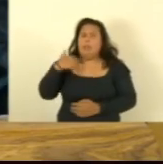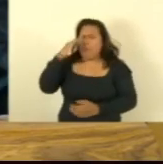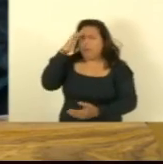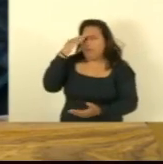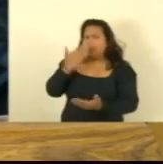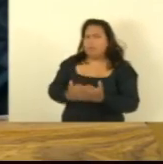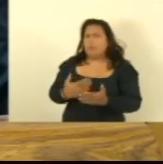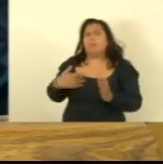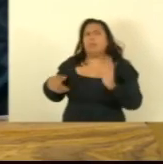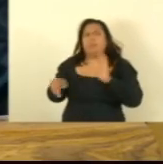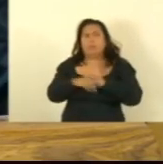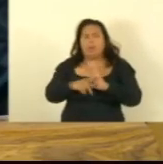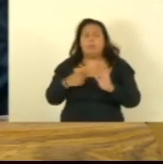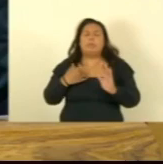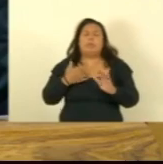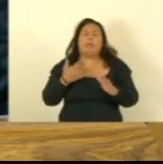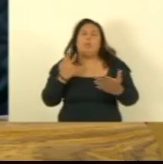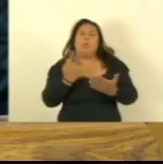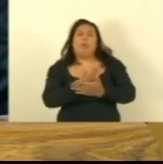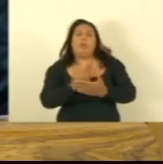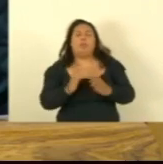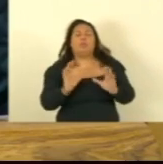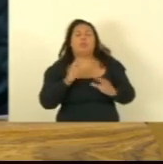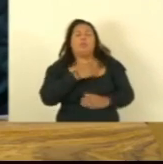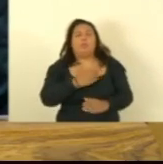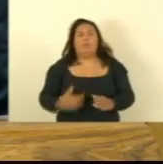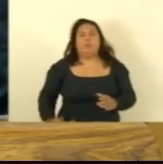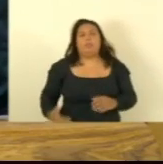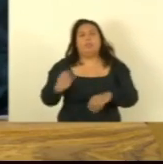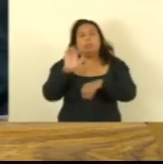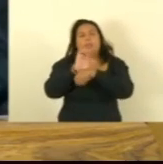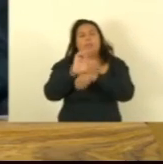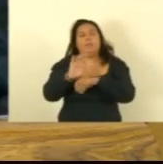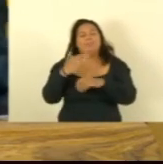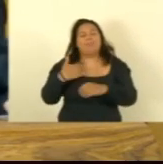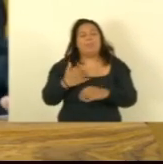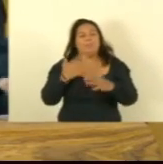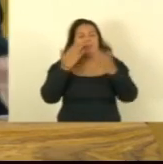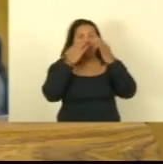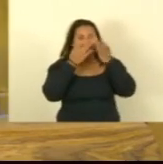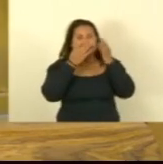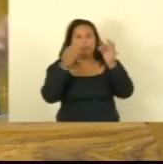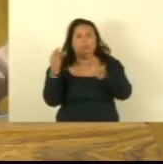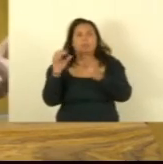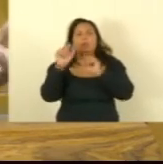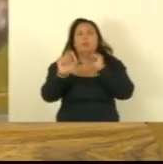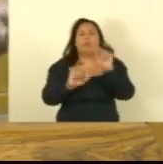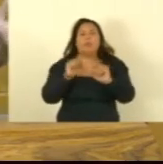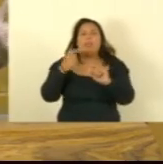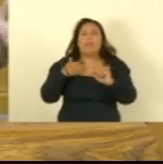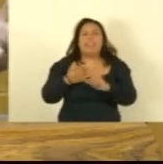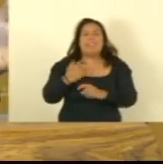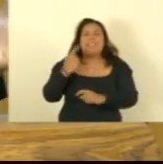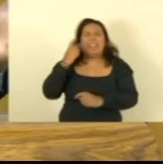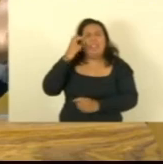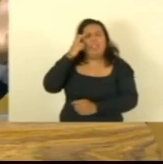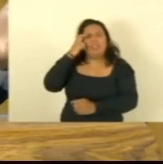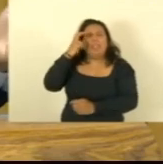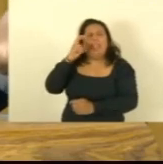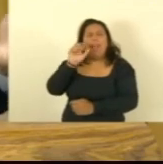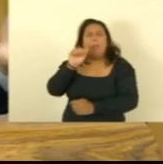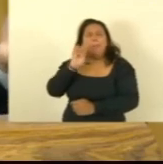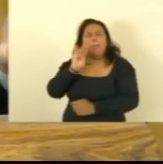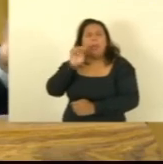do governo estadual naquele momento, mas o que me chama ainda mais a atenção é que essa inteligência não